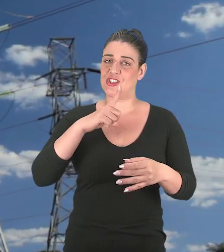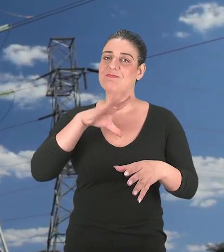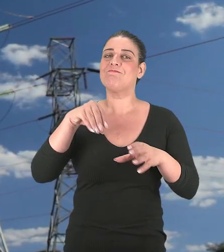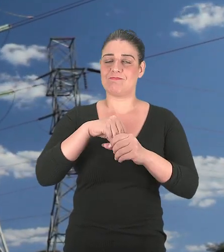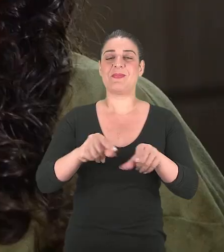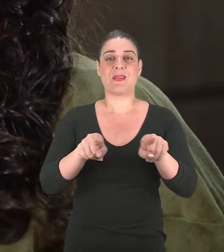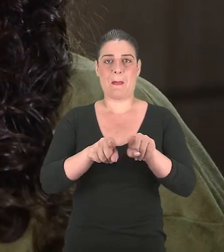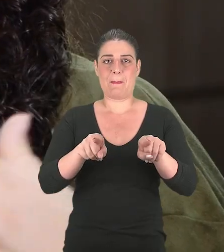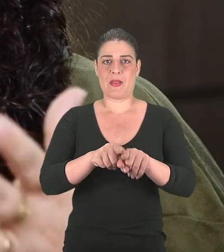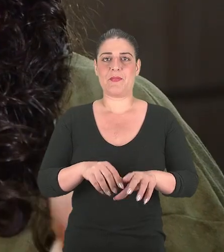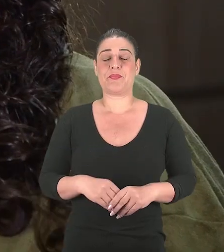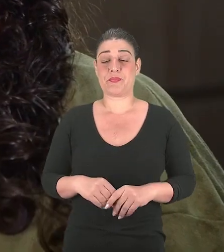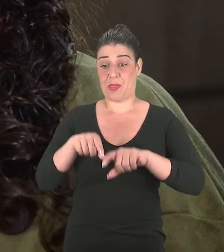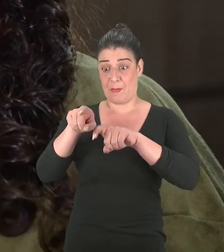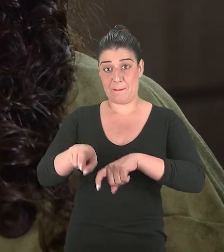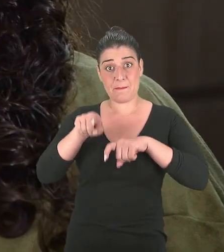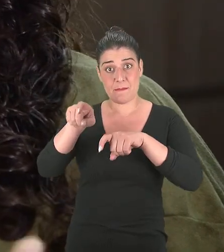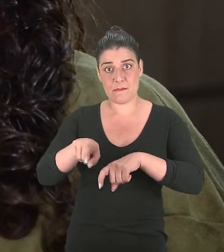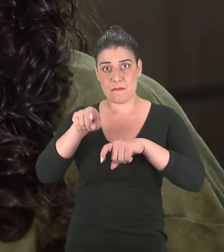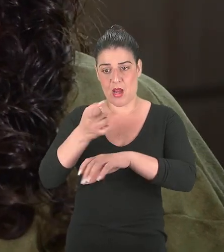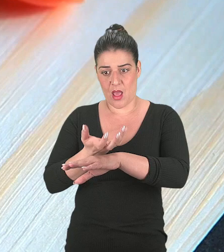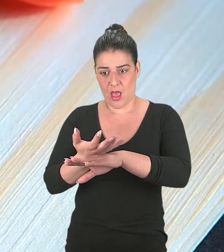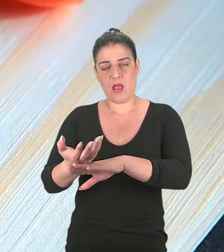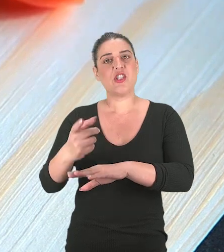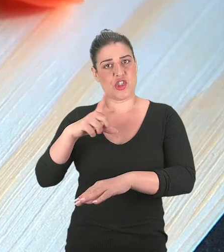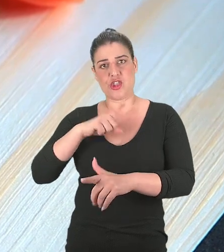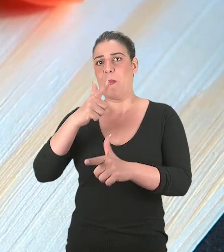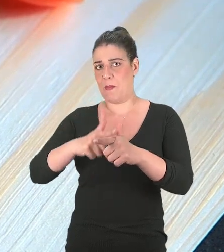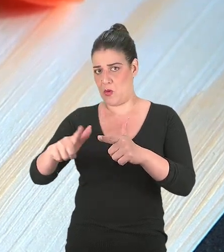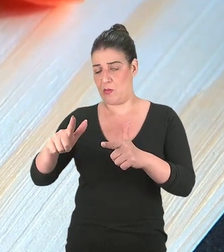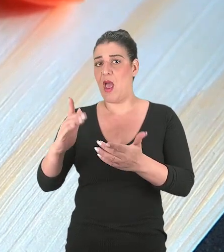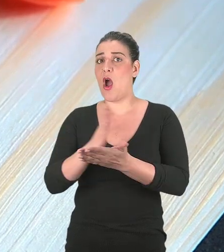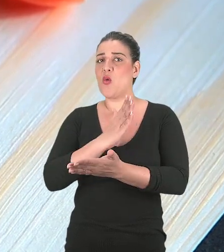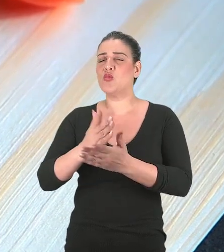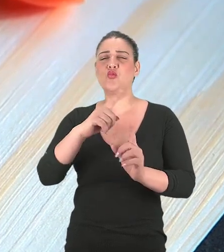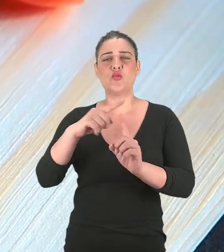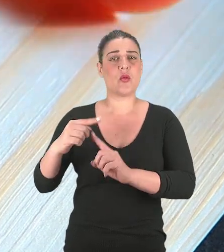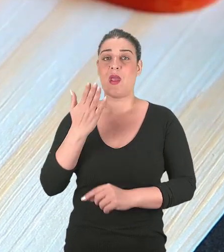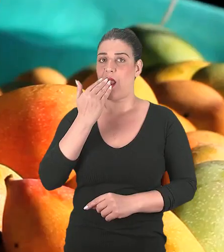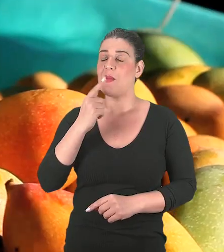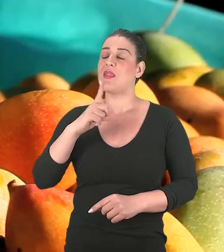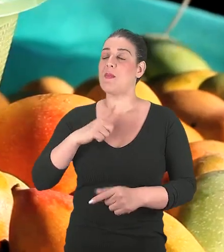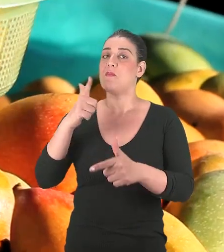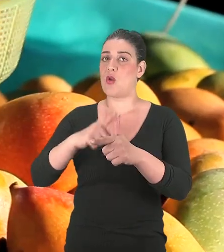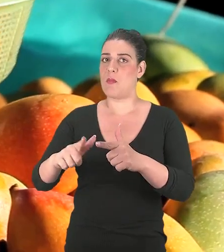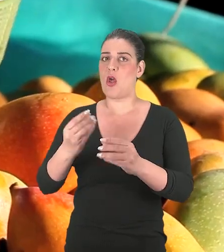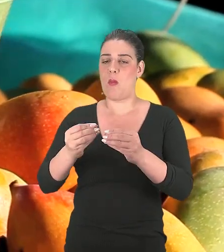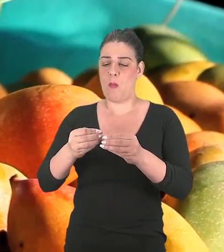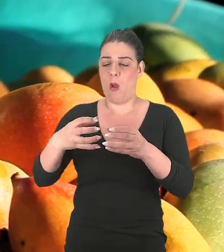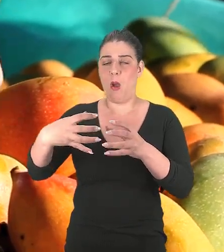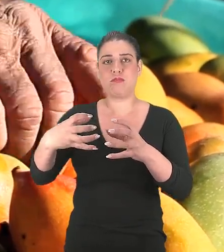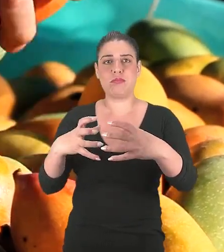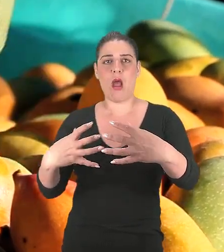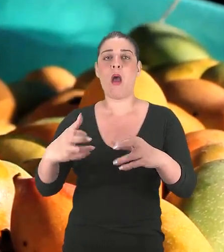isso. As culturas, elas estão tendo problemas também. Alguns tipos de alimento estão tendo problema de se desenvolver